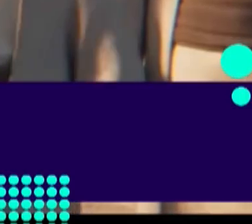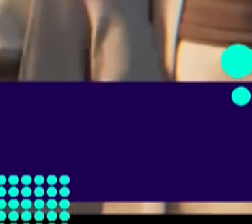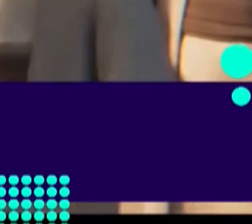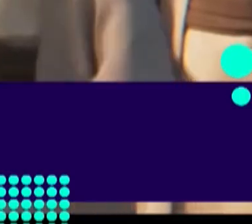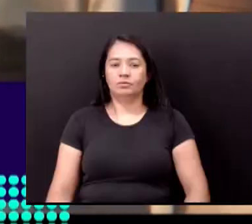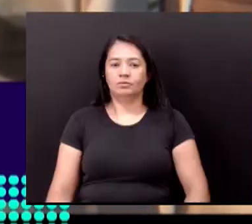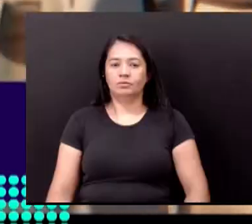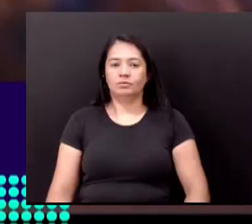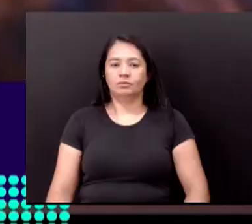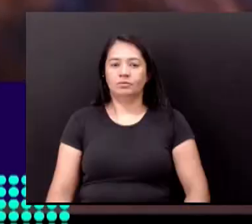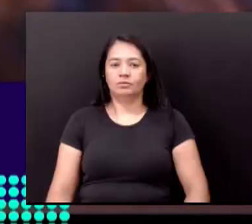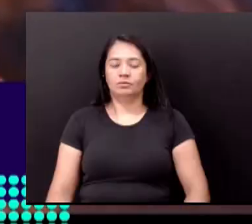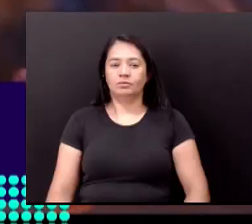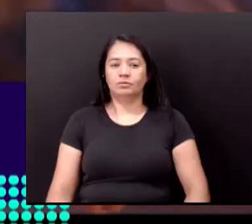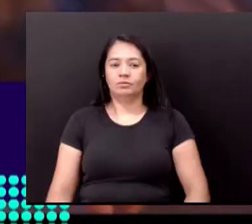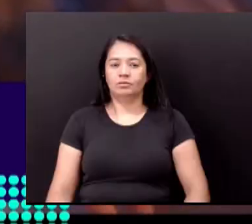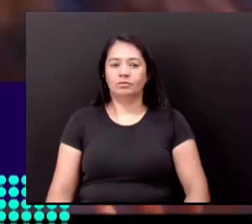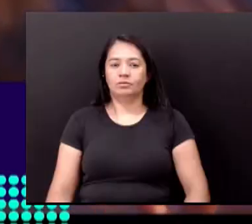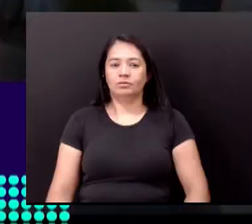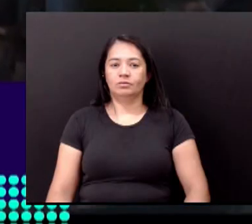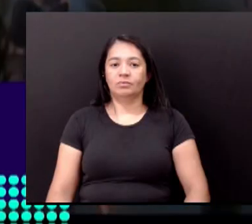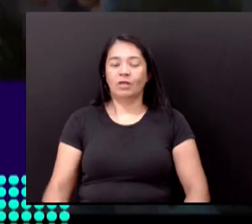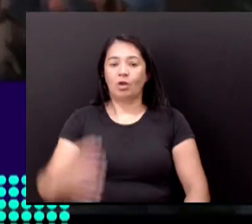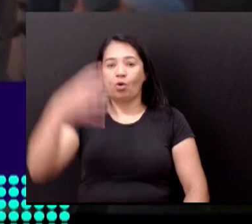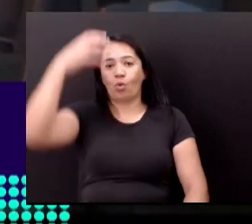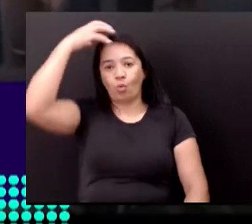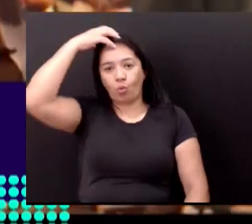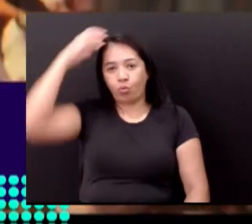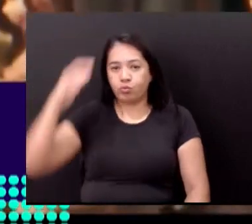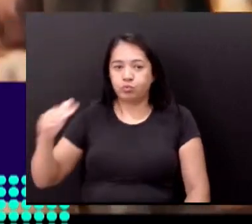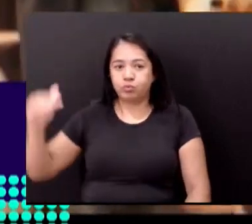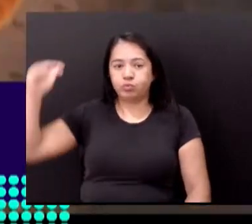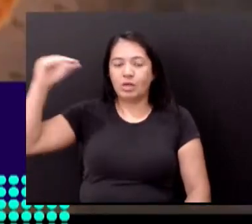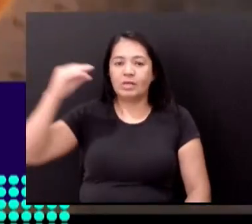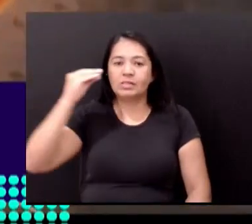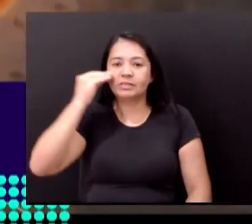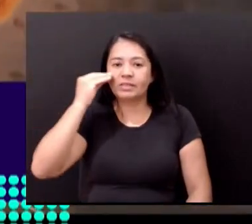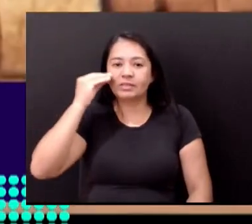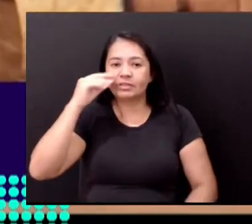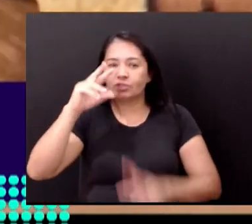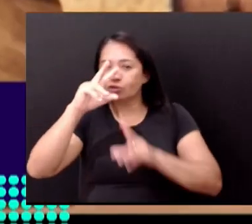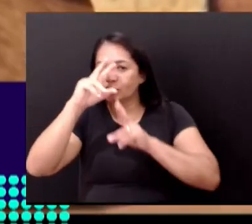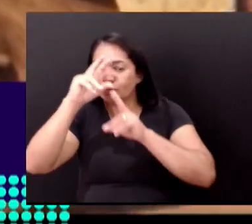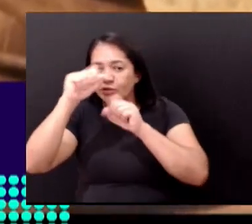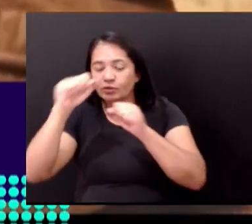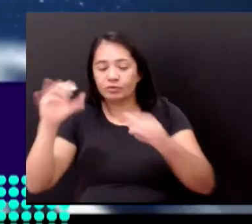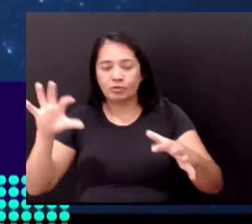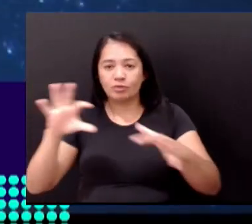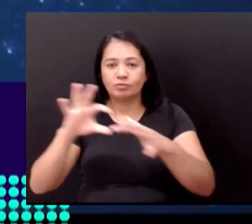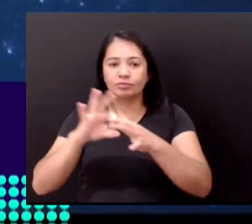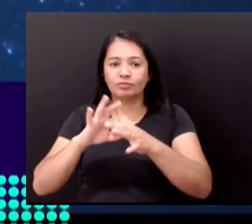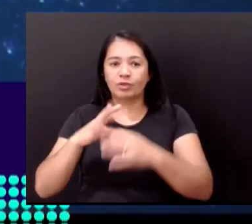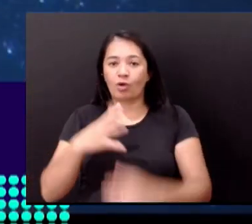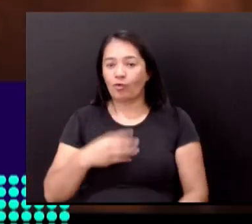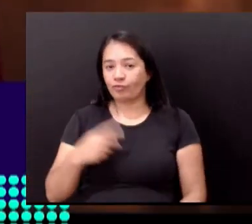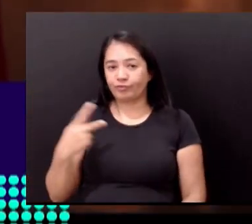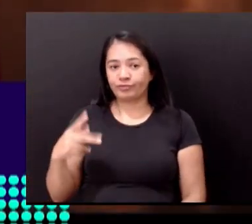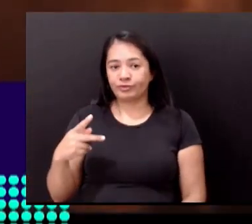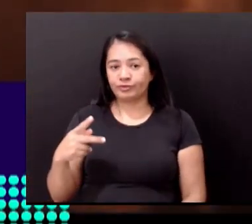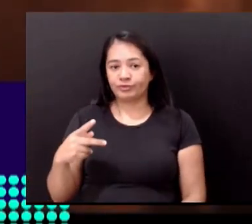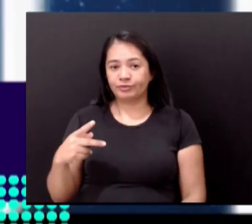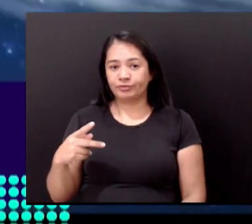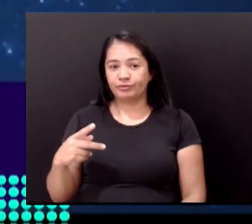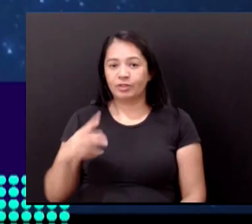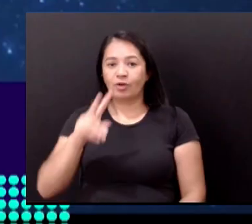O Rei dos Reis. Na tentativa de fortalecer os laços com seu filho, o pequeno Walter, o